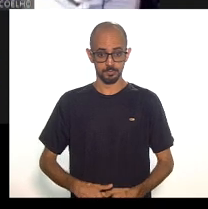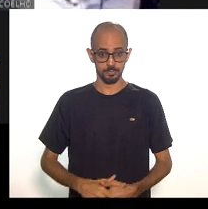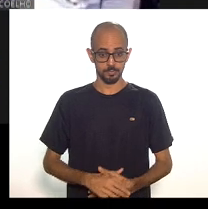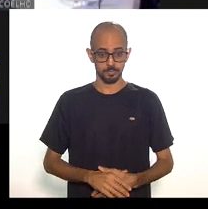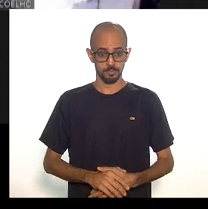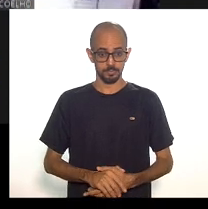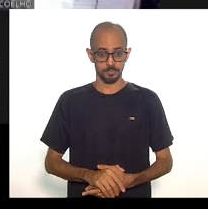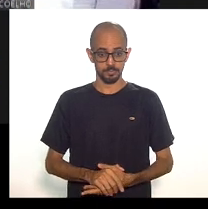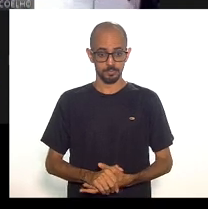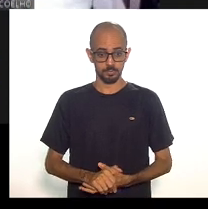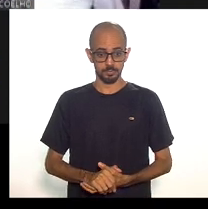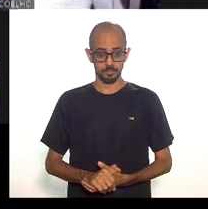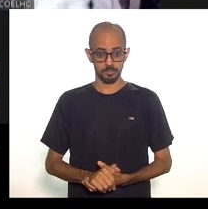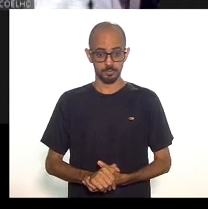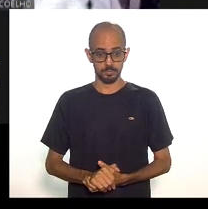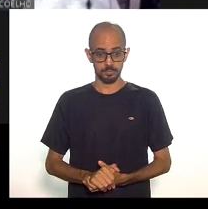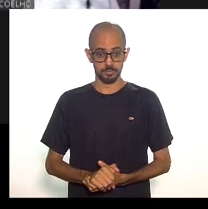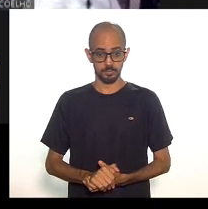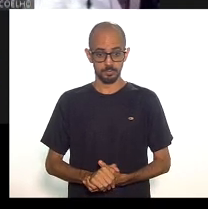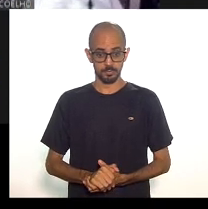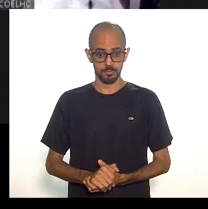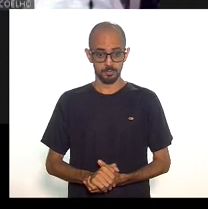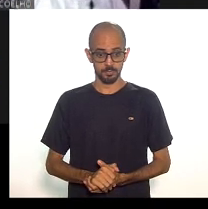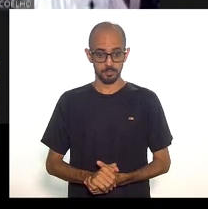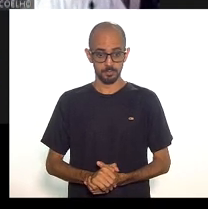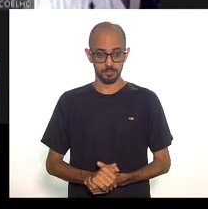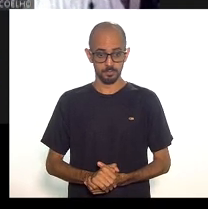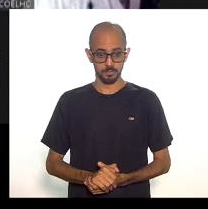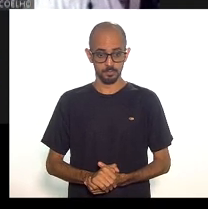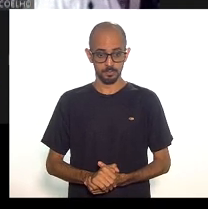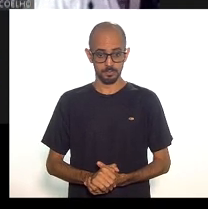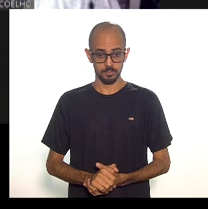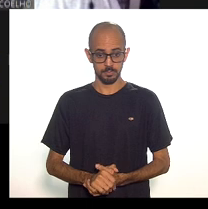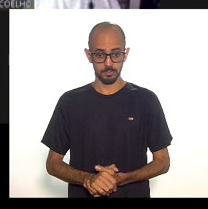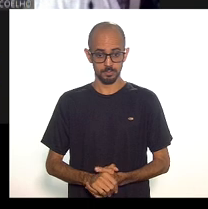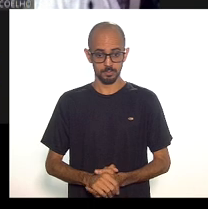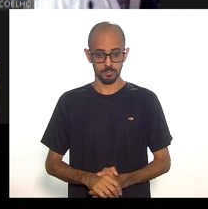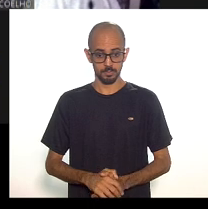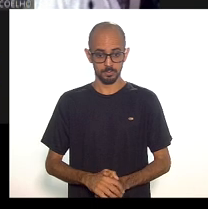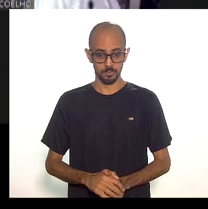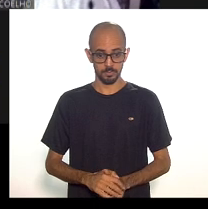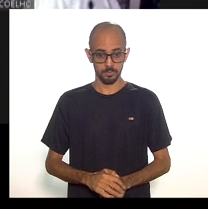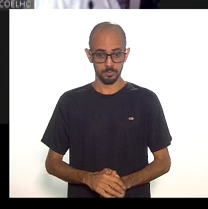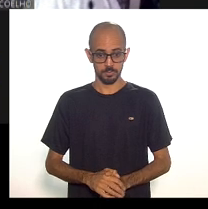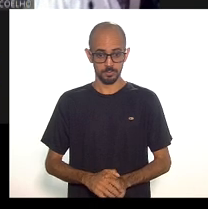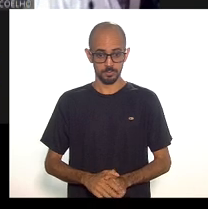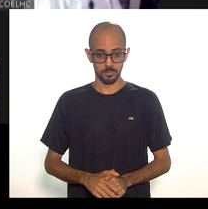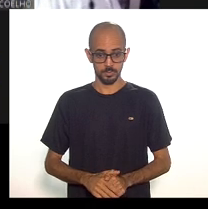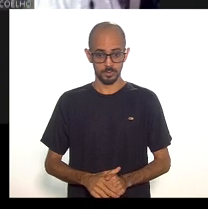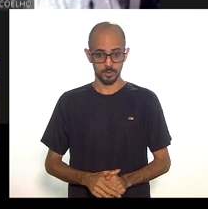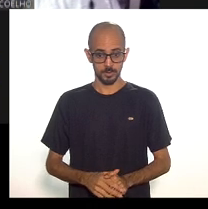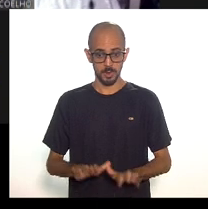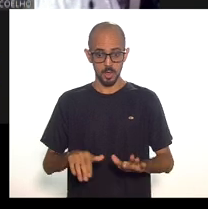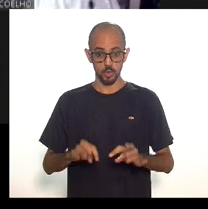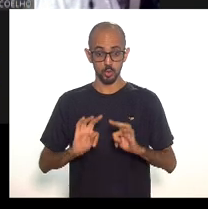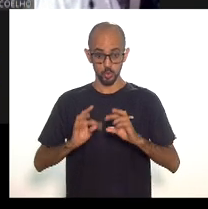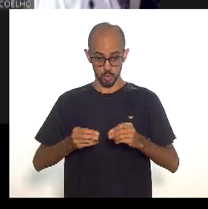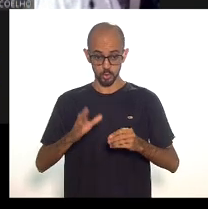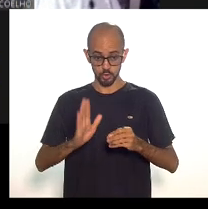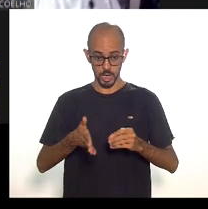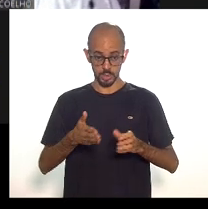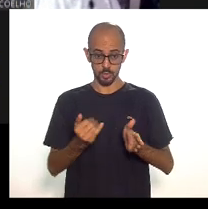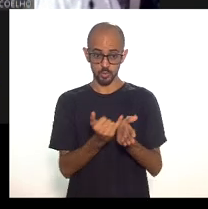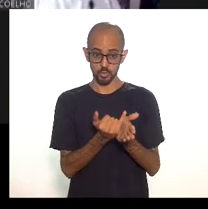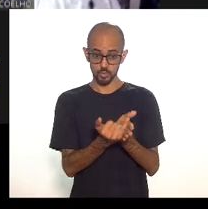Obrigada. Eu também, deputada Marta. Então, todos os inscritos serão alternados às